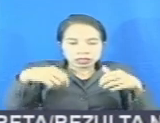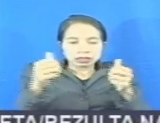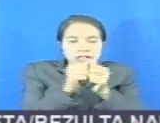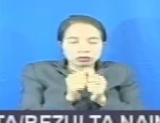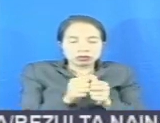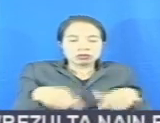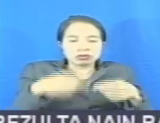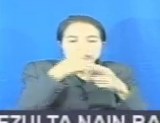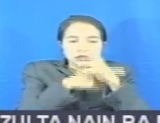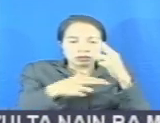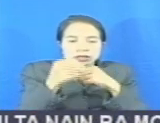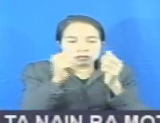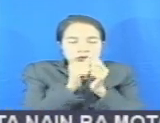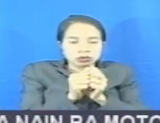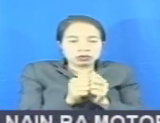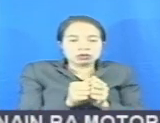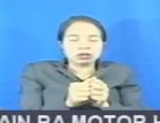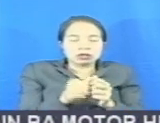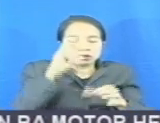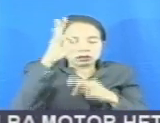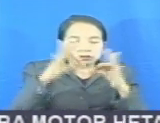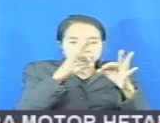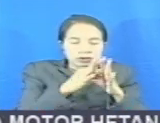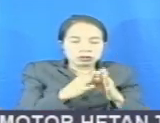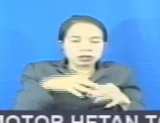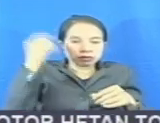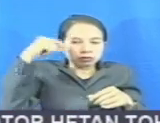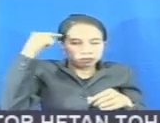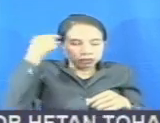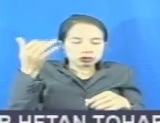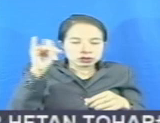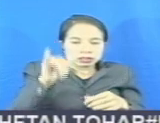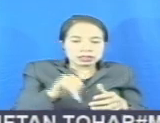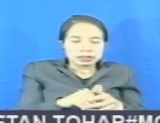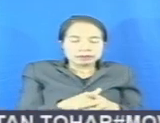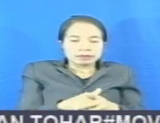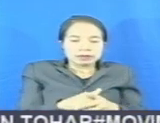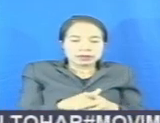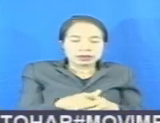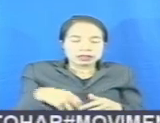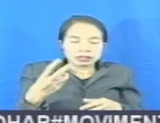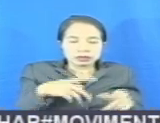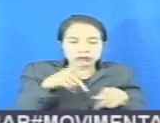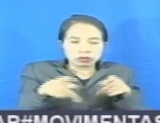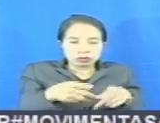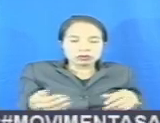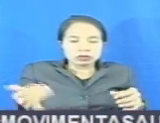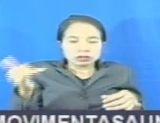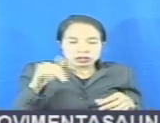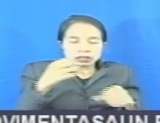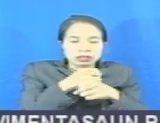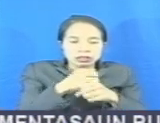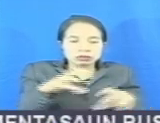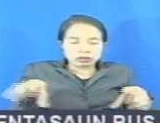folima mamalu tau fiar bai tania na yulu sira e ite sira he krai khalo tania kanar tir sai